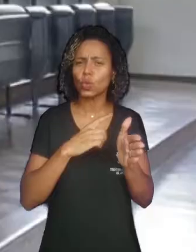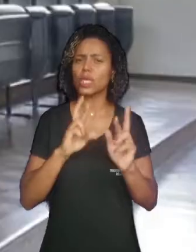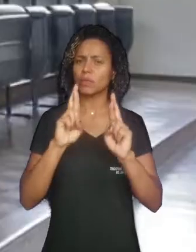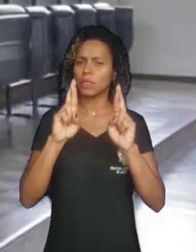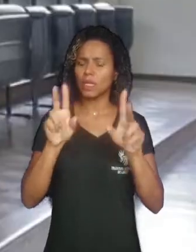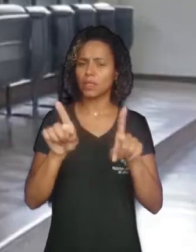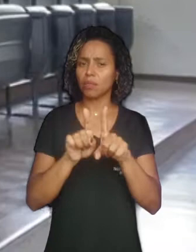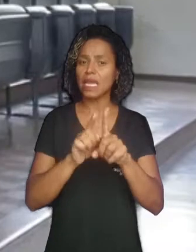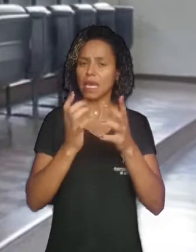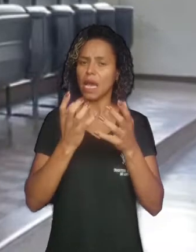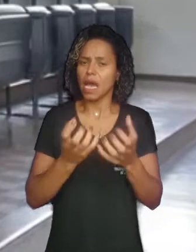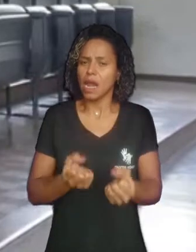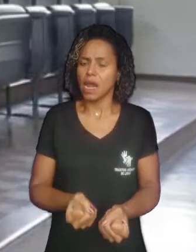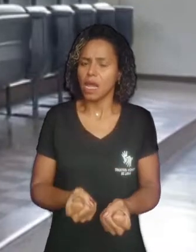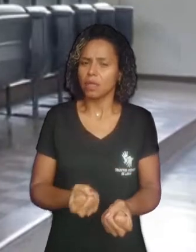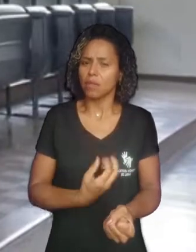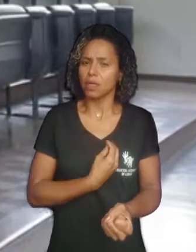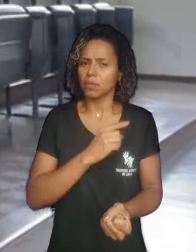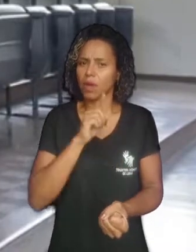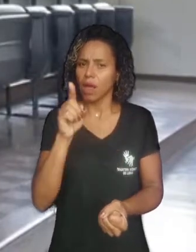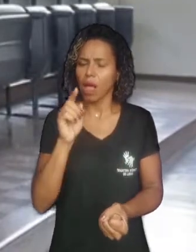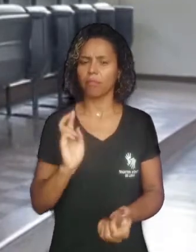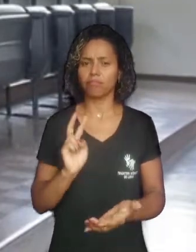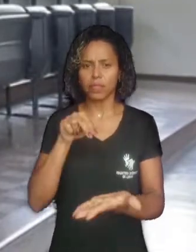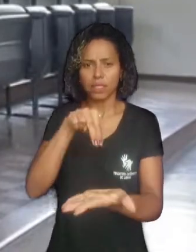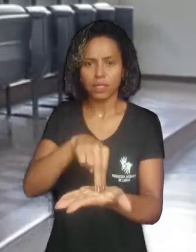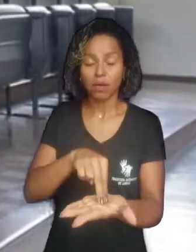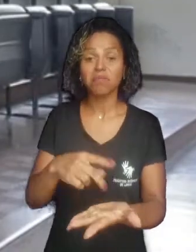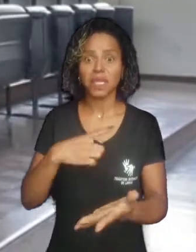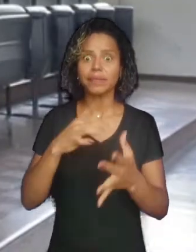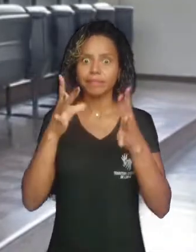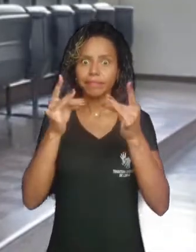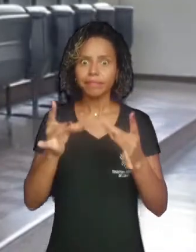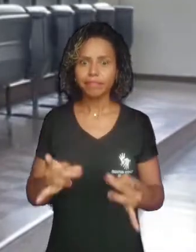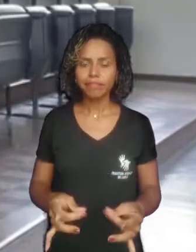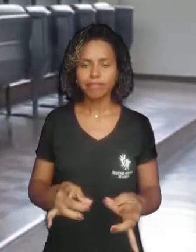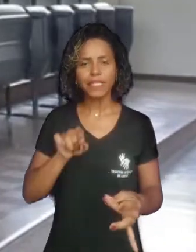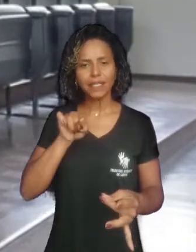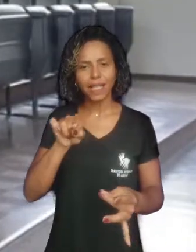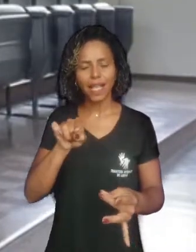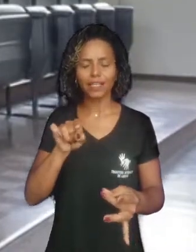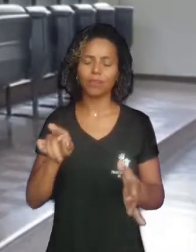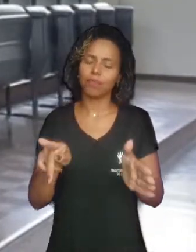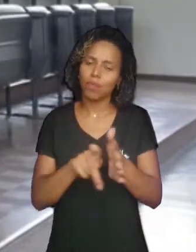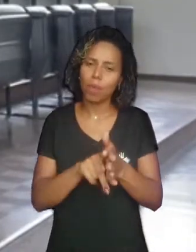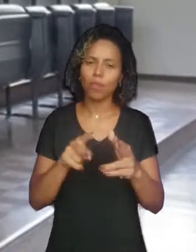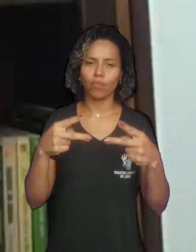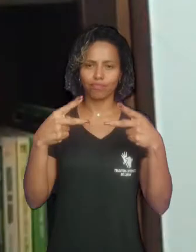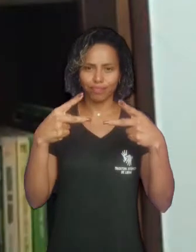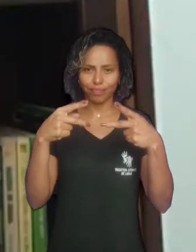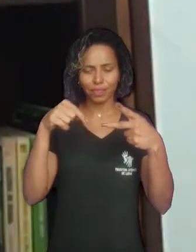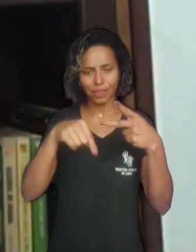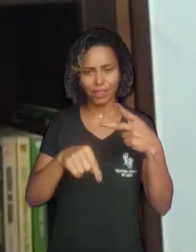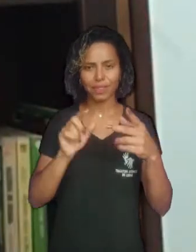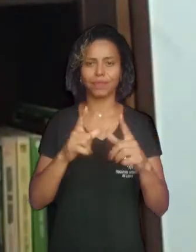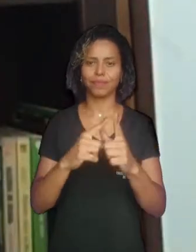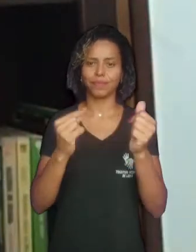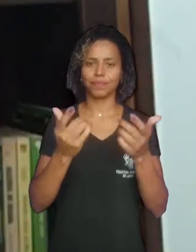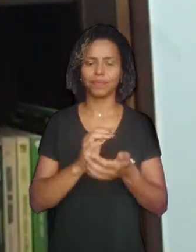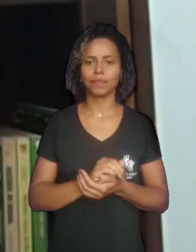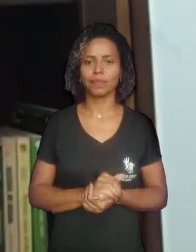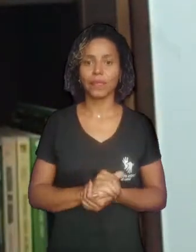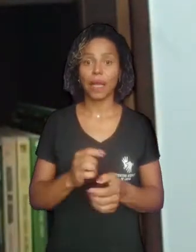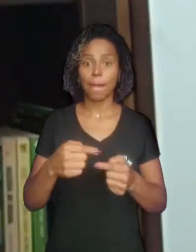responsabilidade detalhes sobre esta decisão você encontra em matéria completa em nosso portal de notícias na próxima